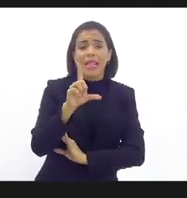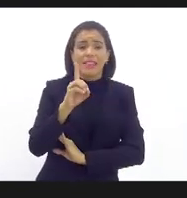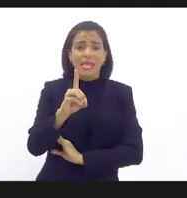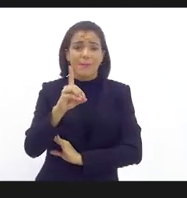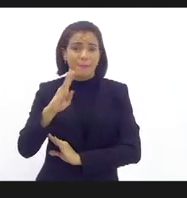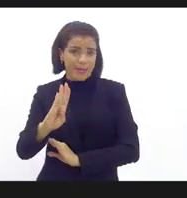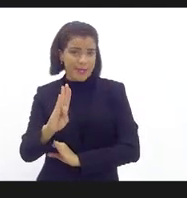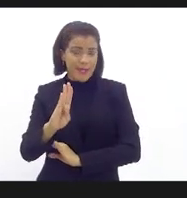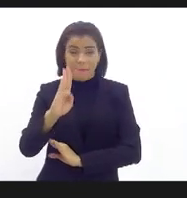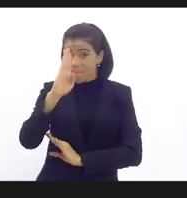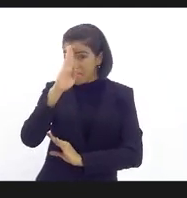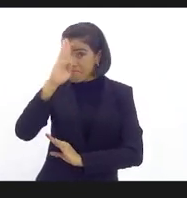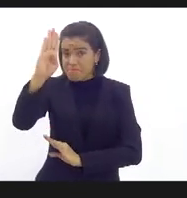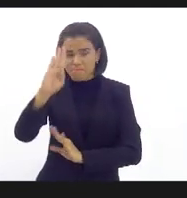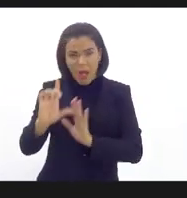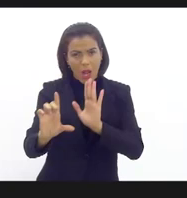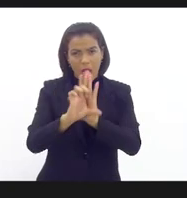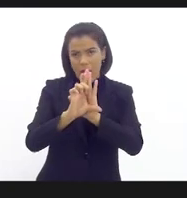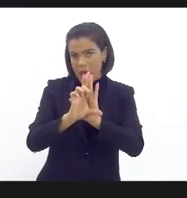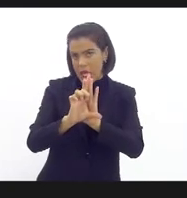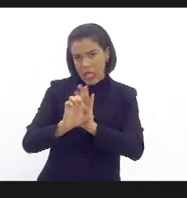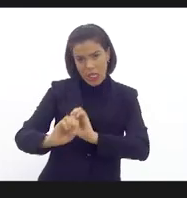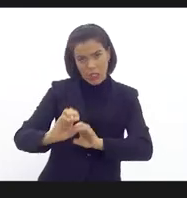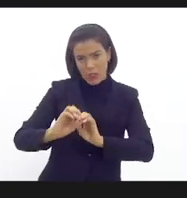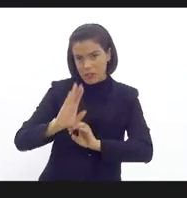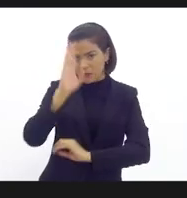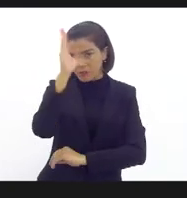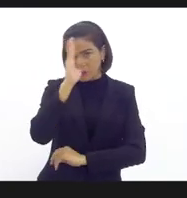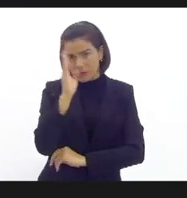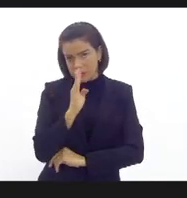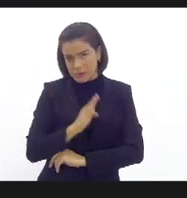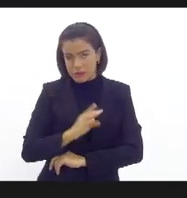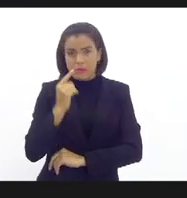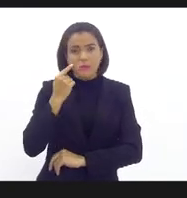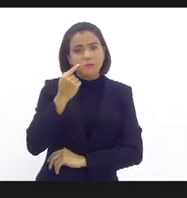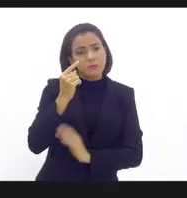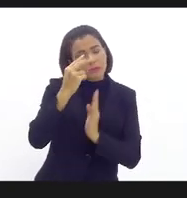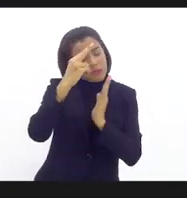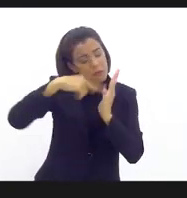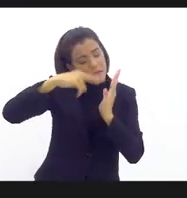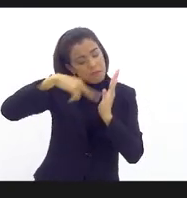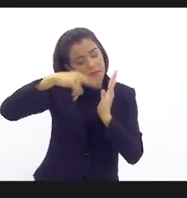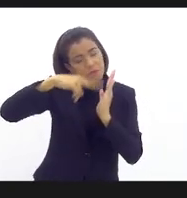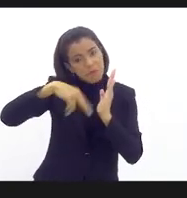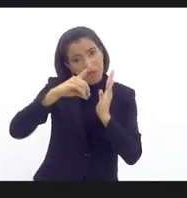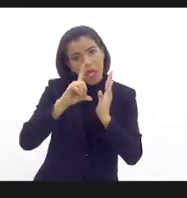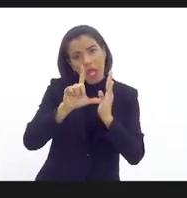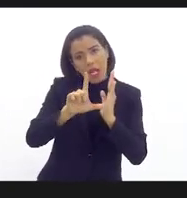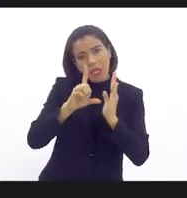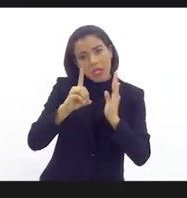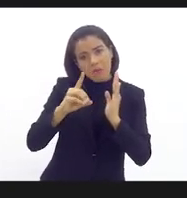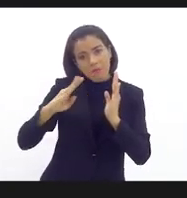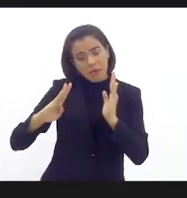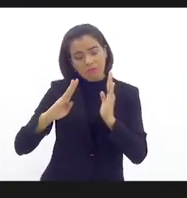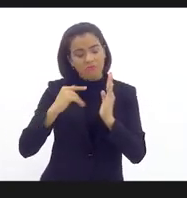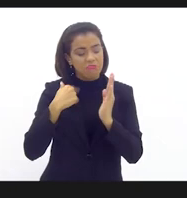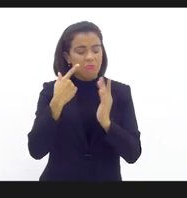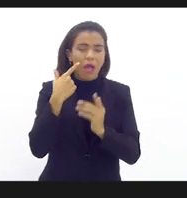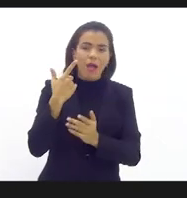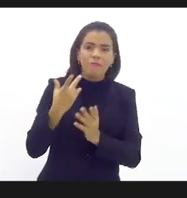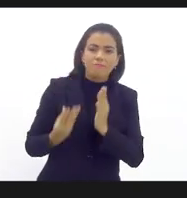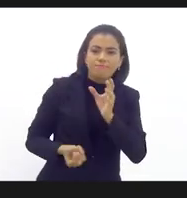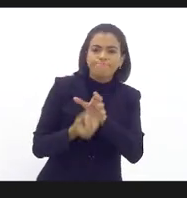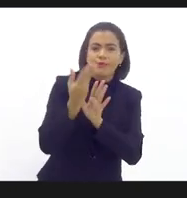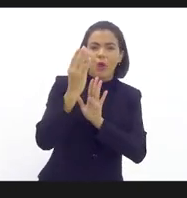principal lei educacional do país. e se você abre a lei de diretrizes e bases para construir seus currículos, para construir seus